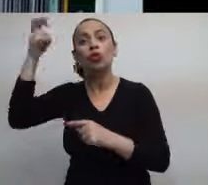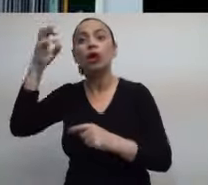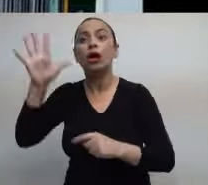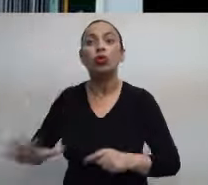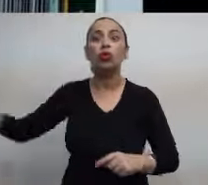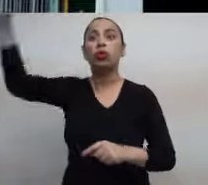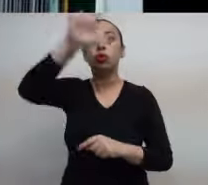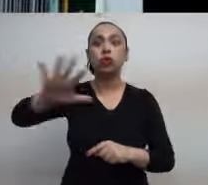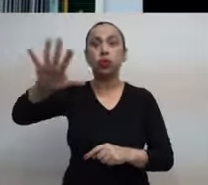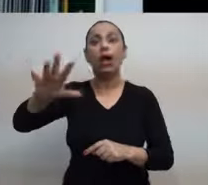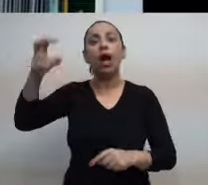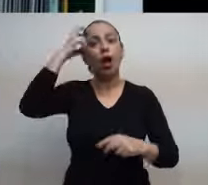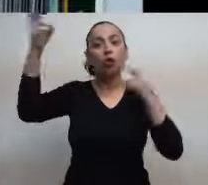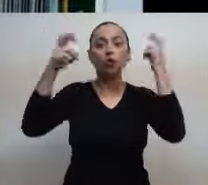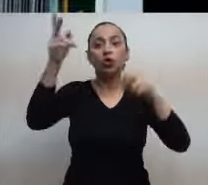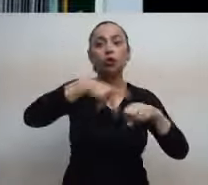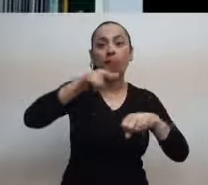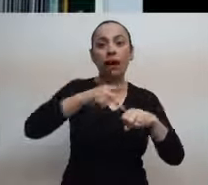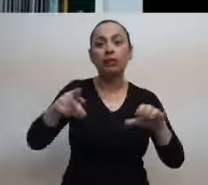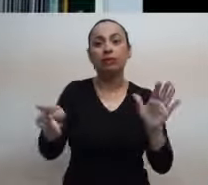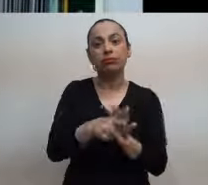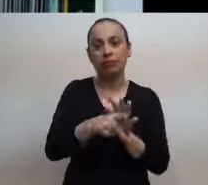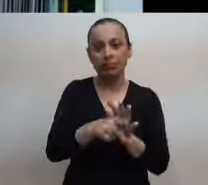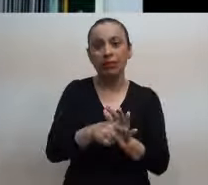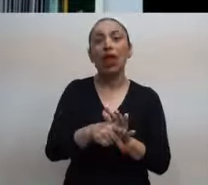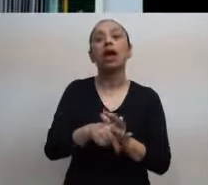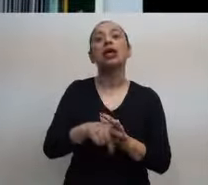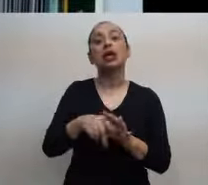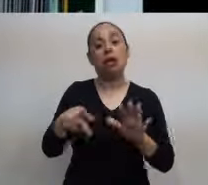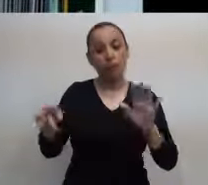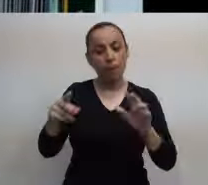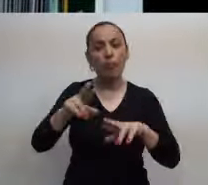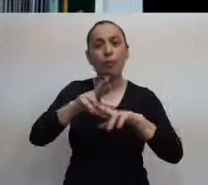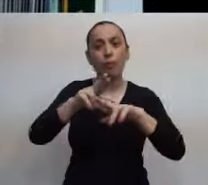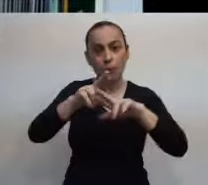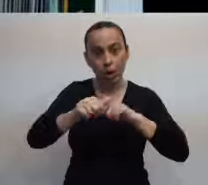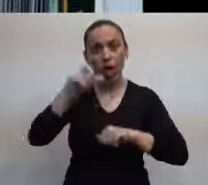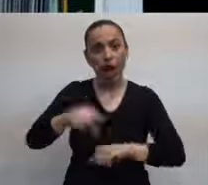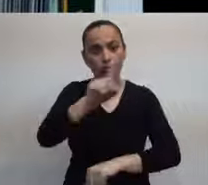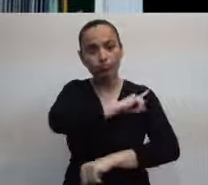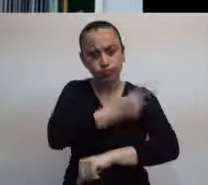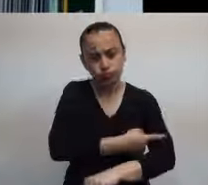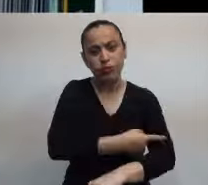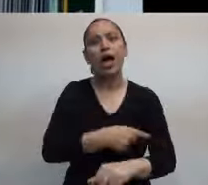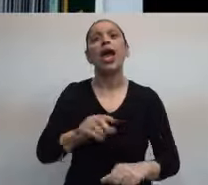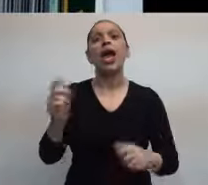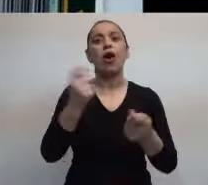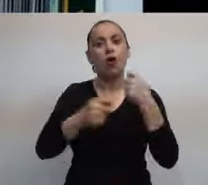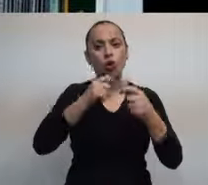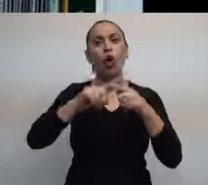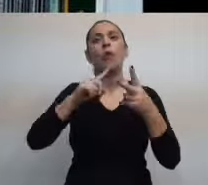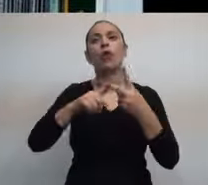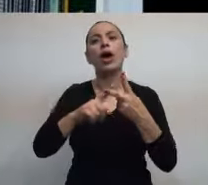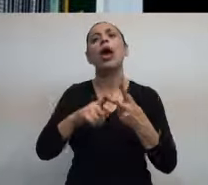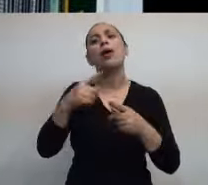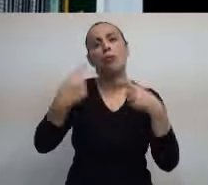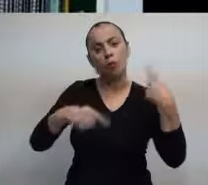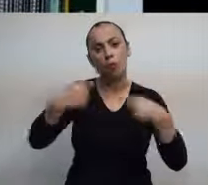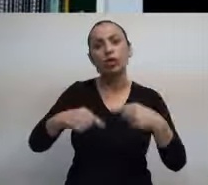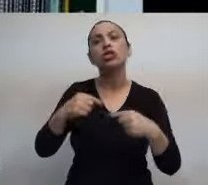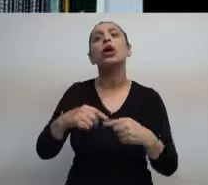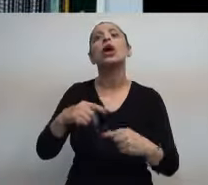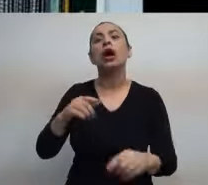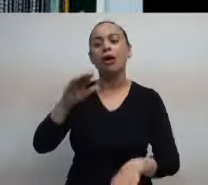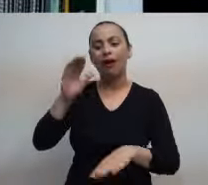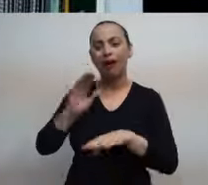global e da cultura dos países determinados que, por sua hegemonia econômica e política,